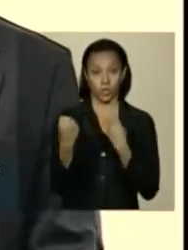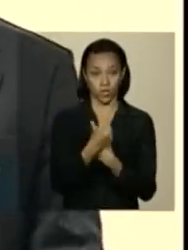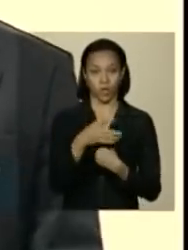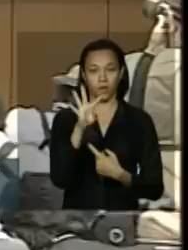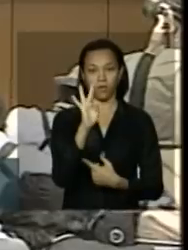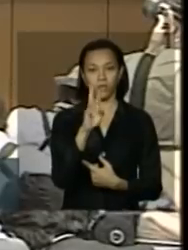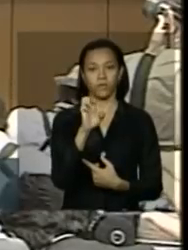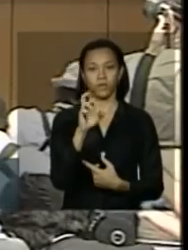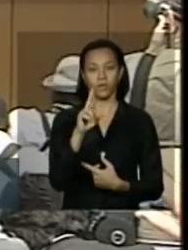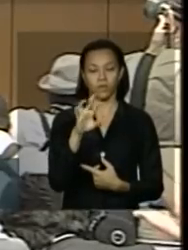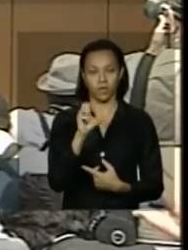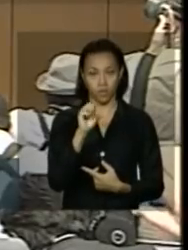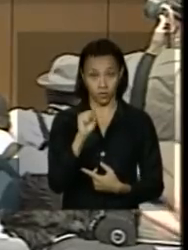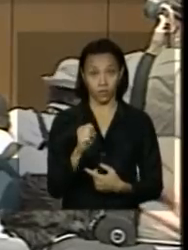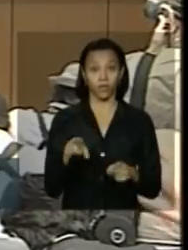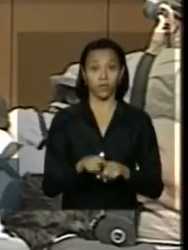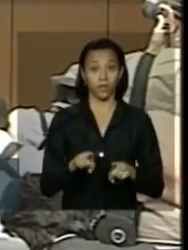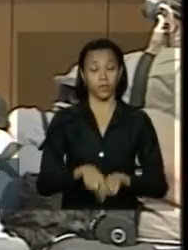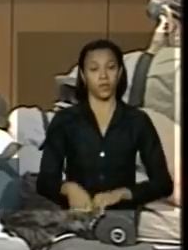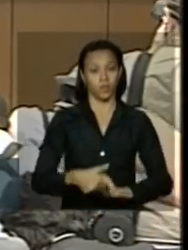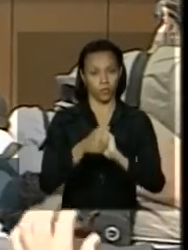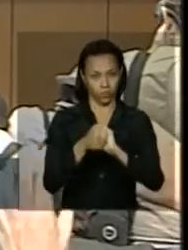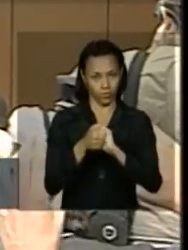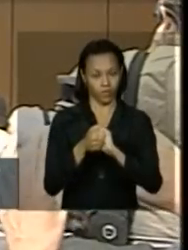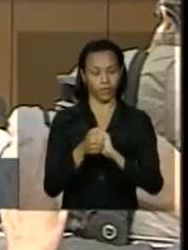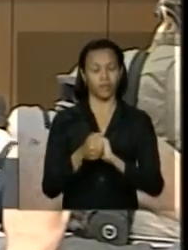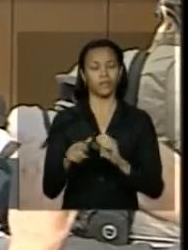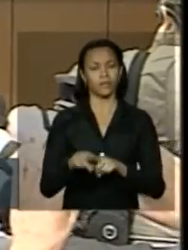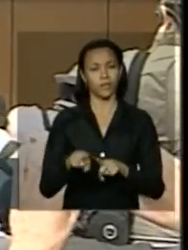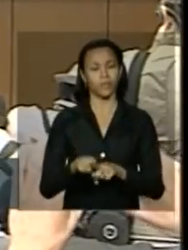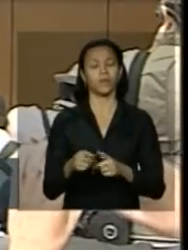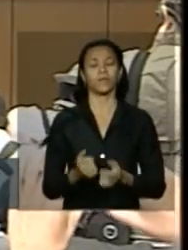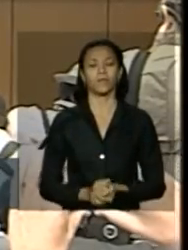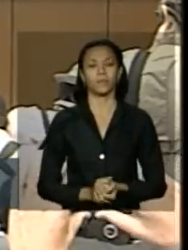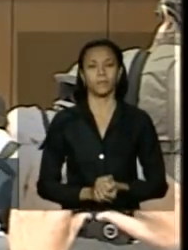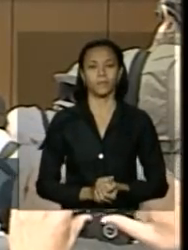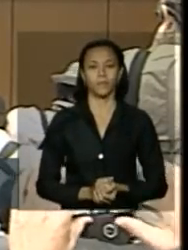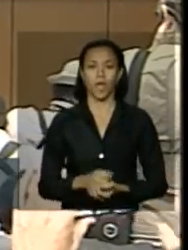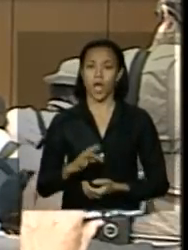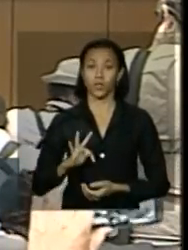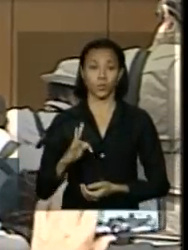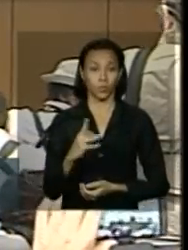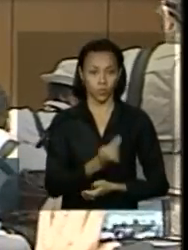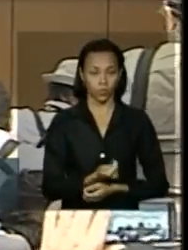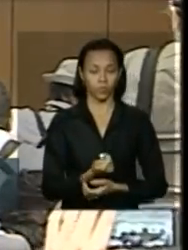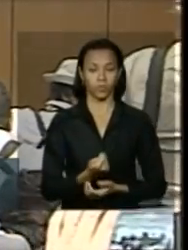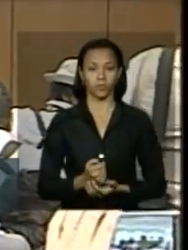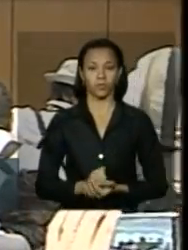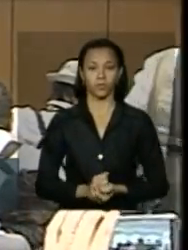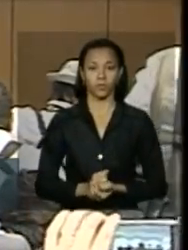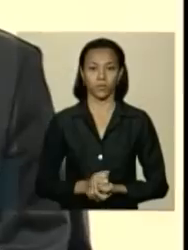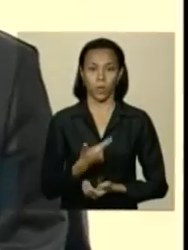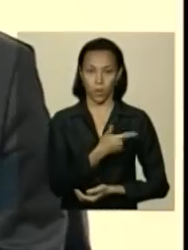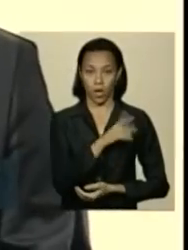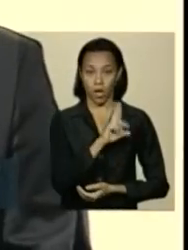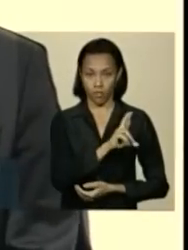Campelo e ao cumprimentar a ministra Teresa eu Saúdo também todos os eh